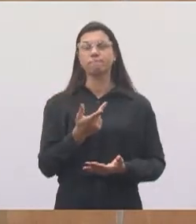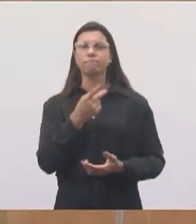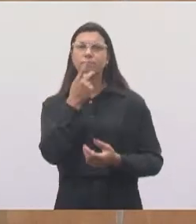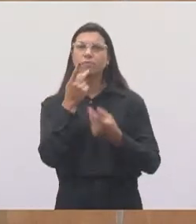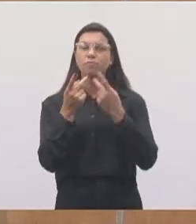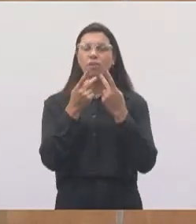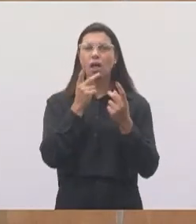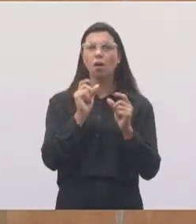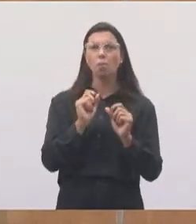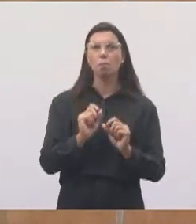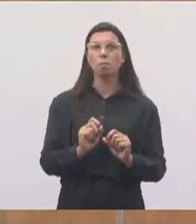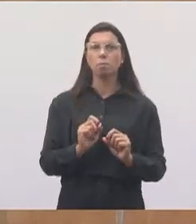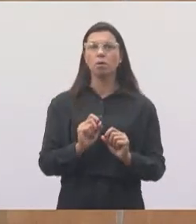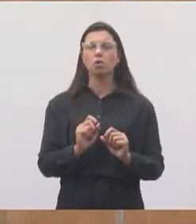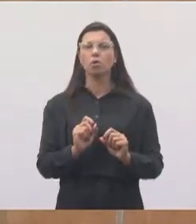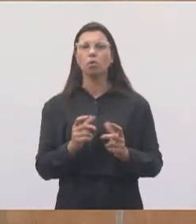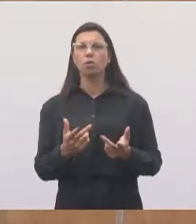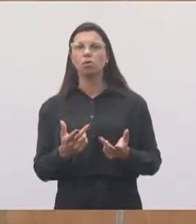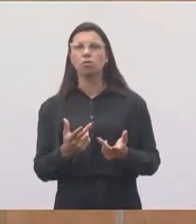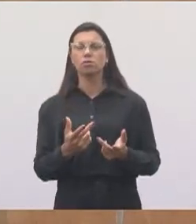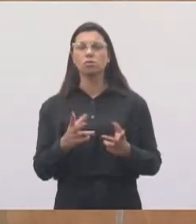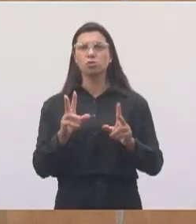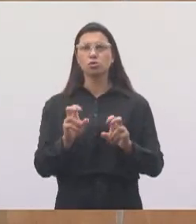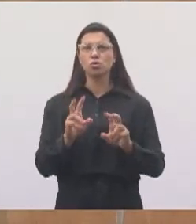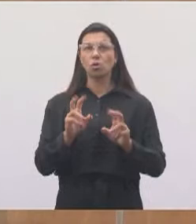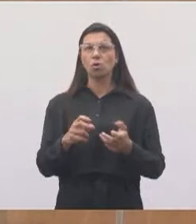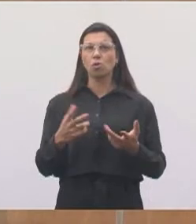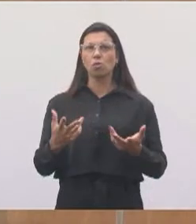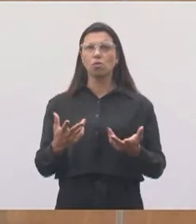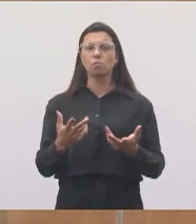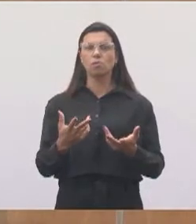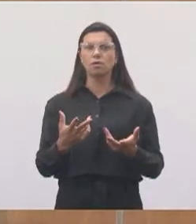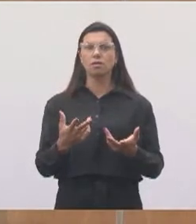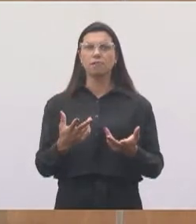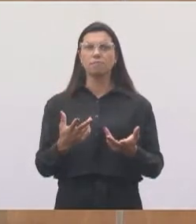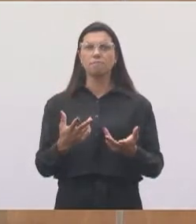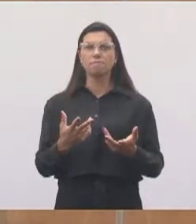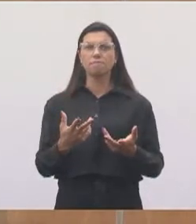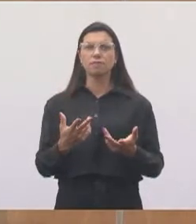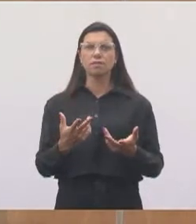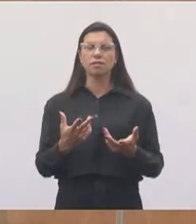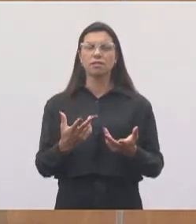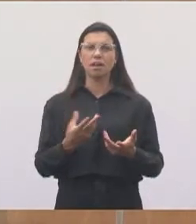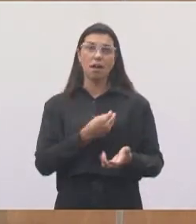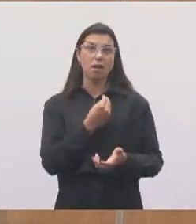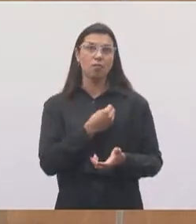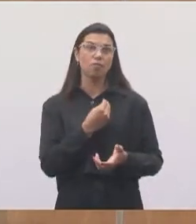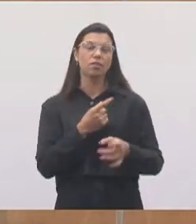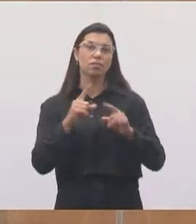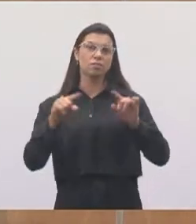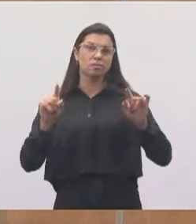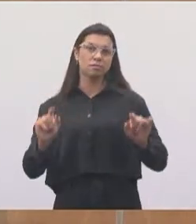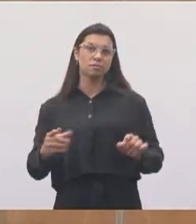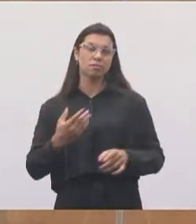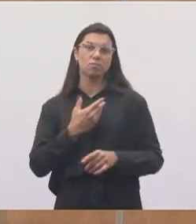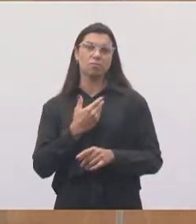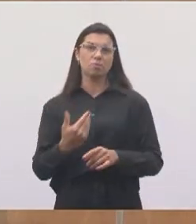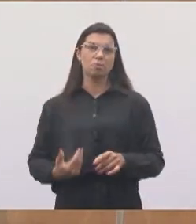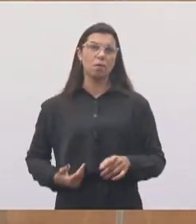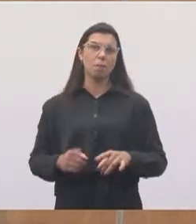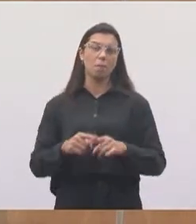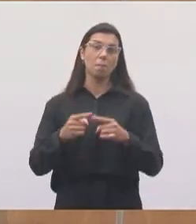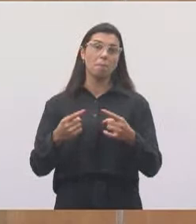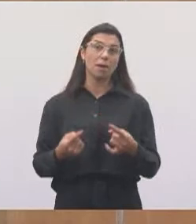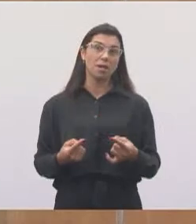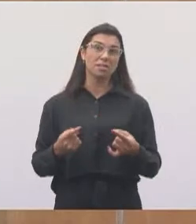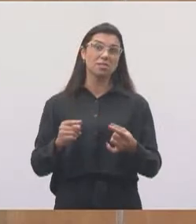um pouquinho de temas e de questões que interferem na vida do servidor, porém,